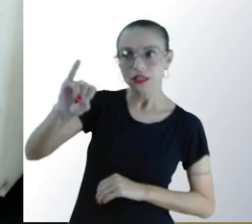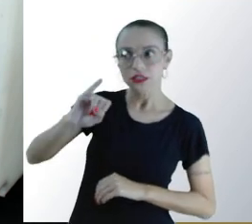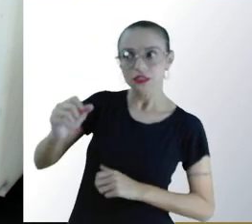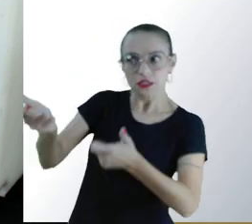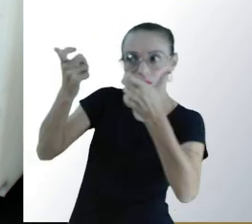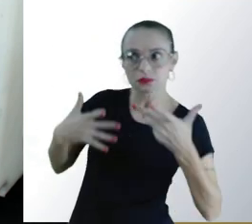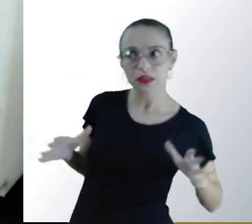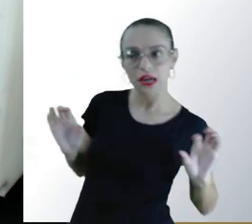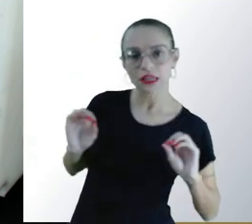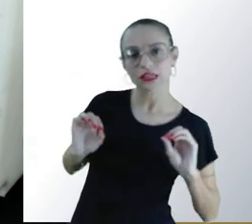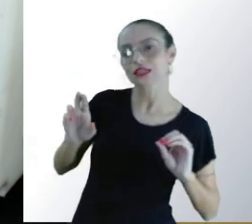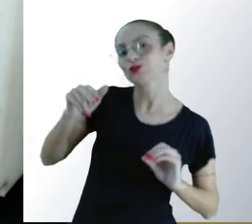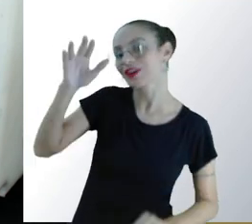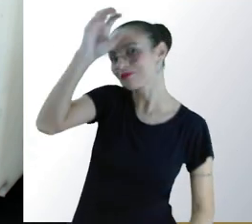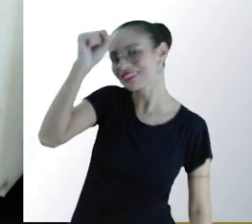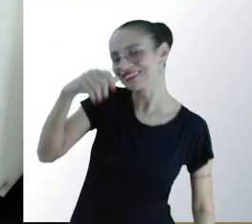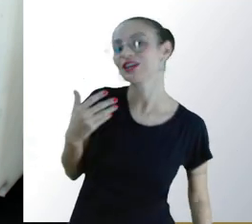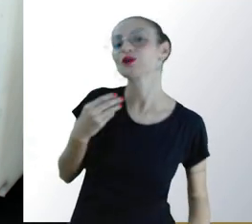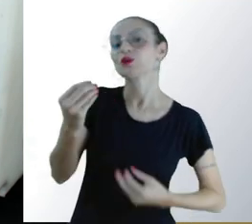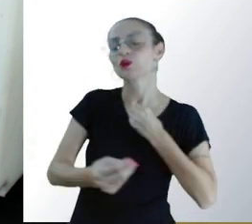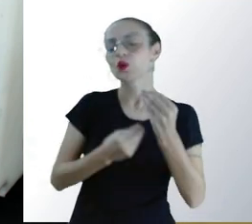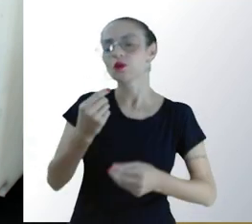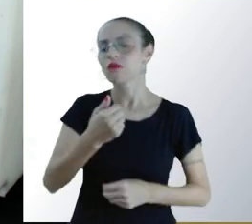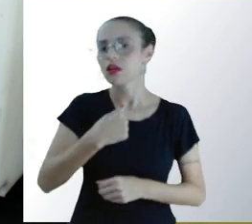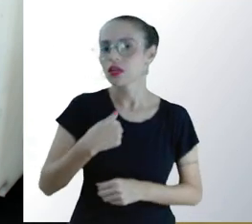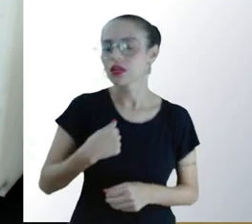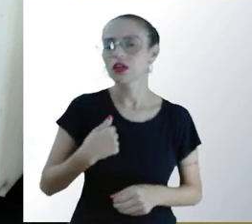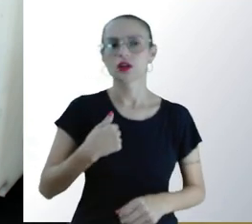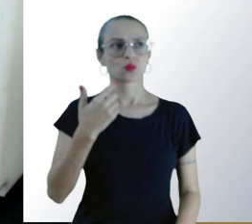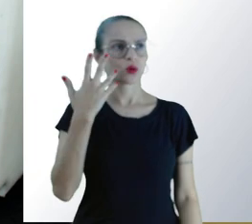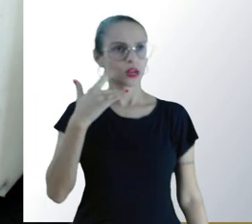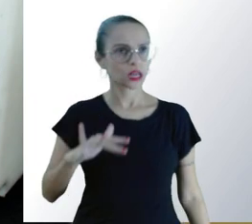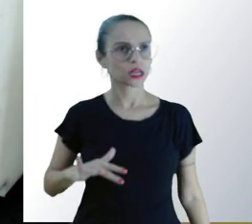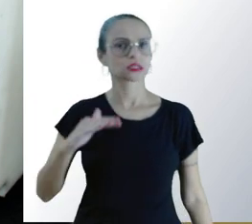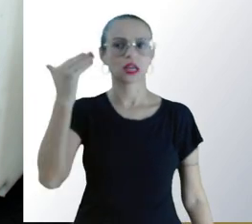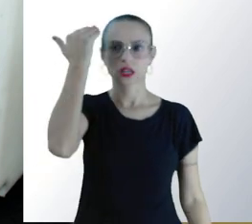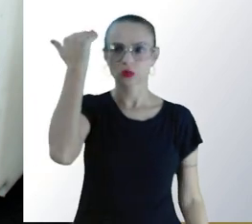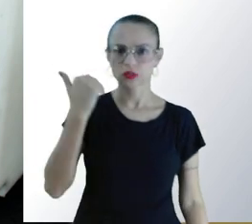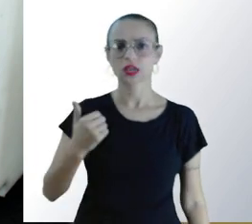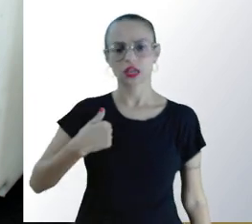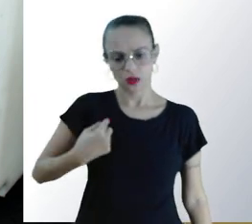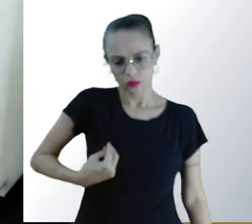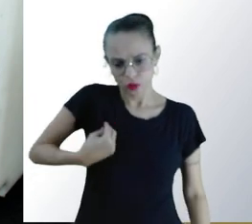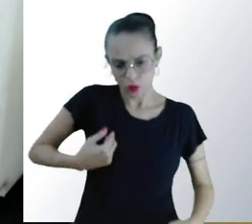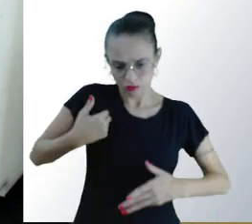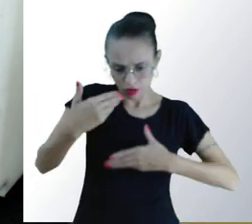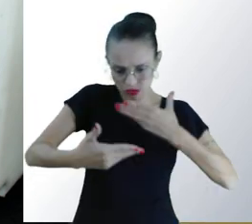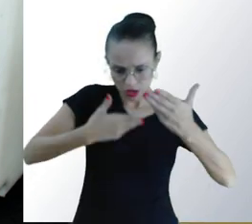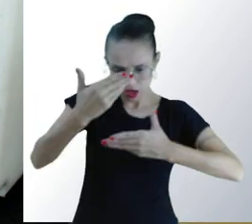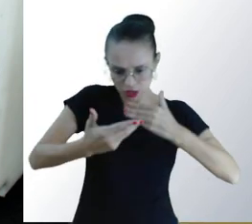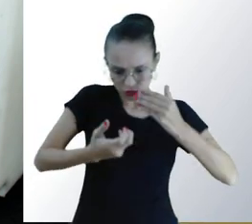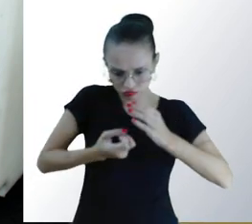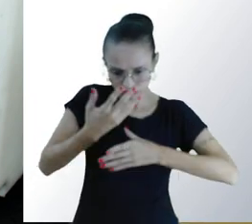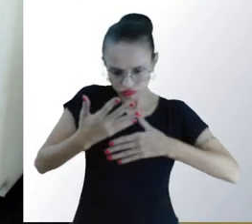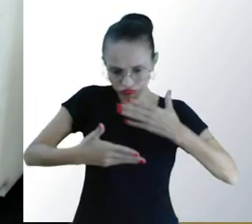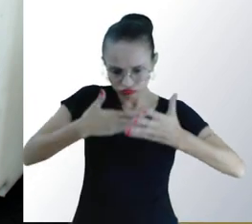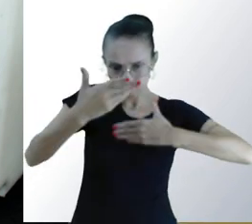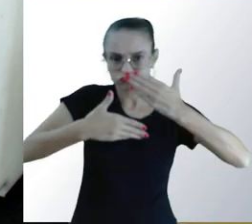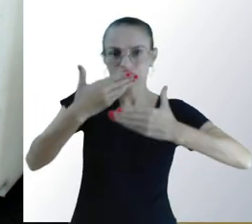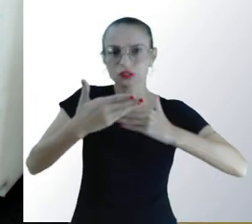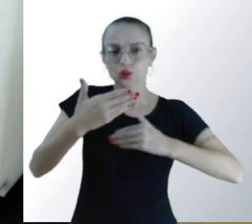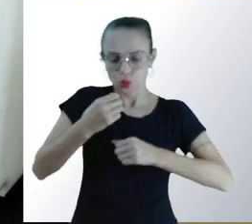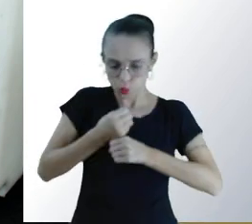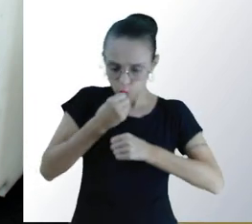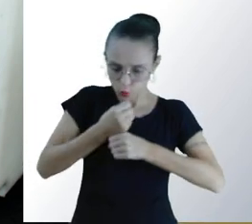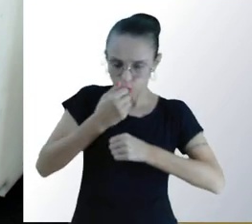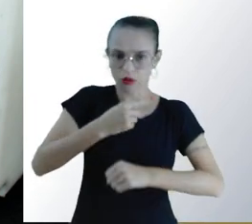sobre. Exatamente. Então, como é que eu sou criança, adolescente, estou em processo aí de formação formativa, né? Estou